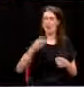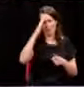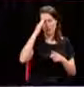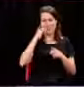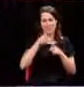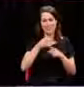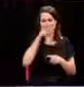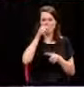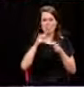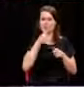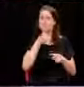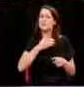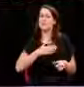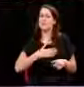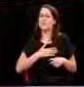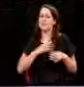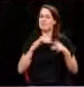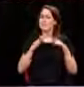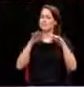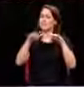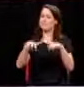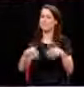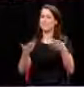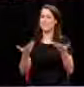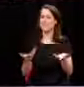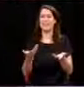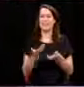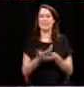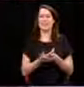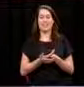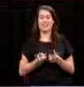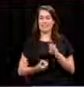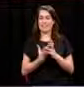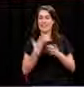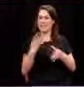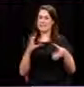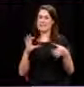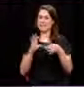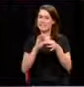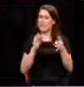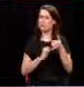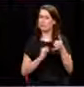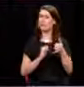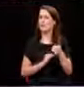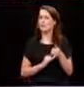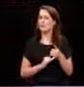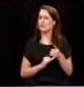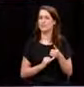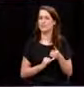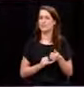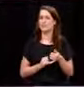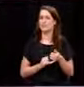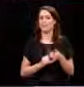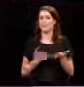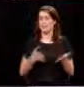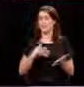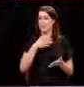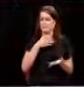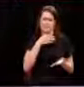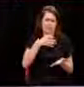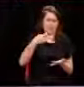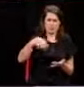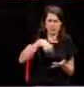para continuar a inovar, para continuar a criar esta ligação com os sócios que é dito pelo nosso presidente e